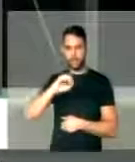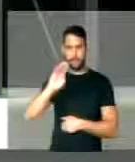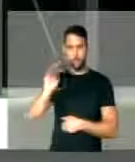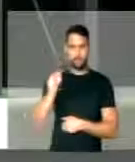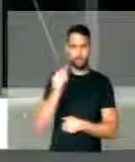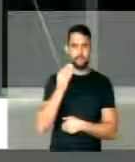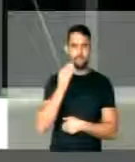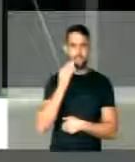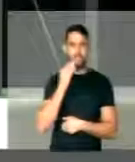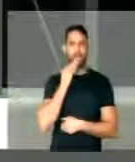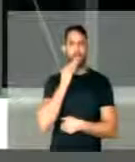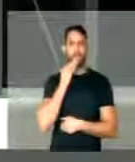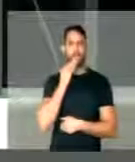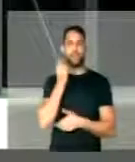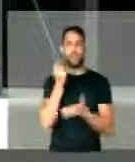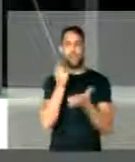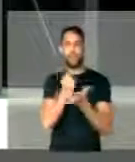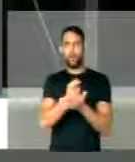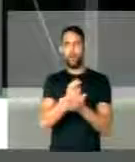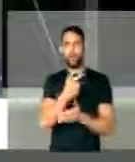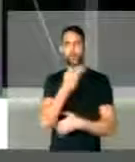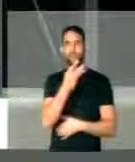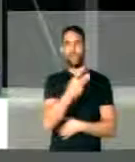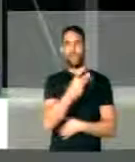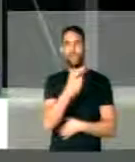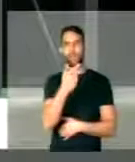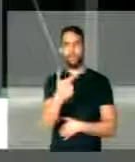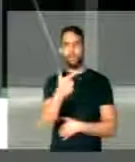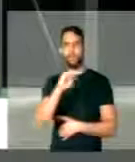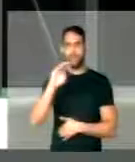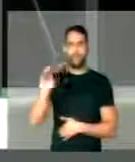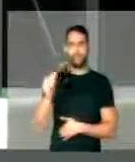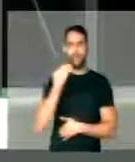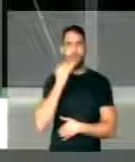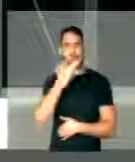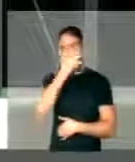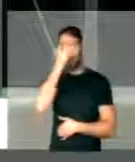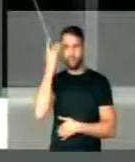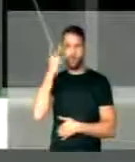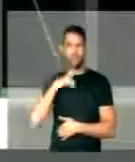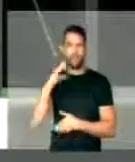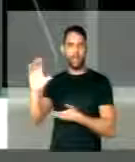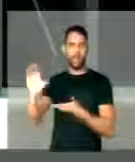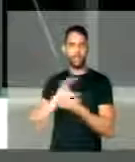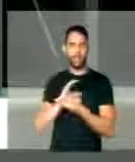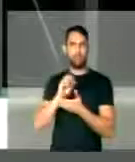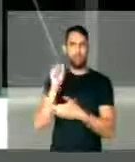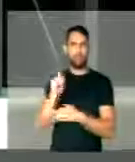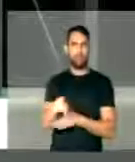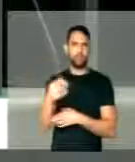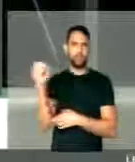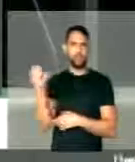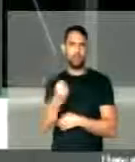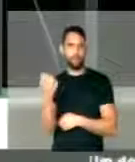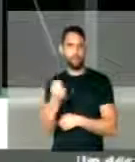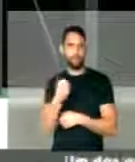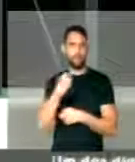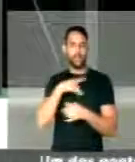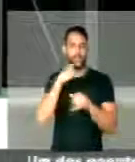bilhões, pagou 32 milhões de beneficiários. Esse é um dado pequeno.